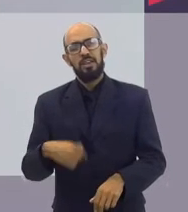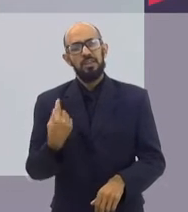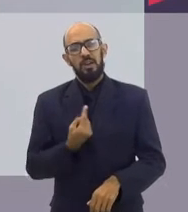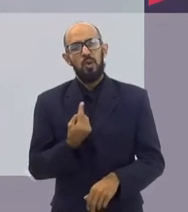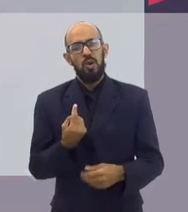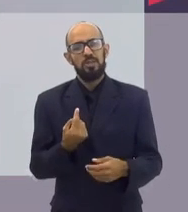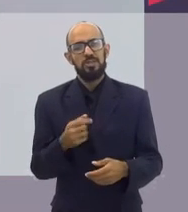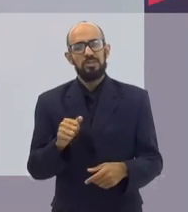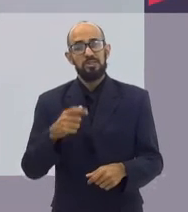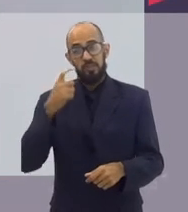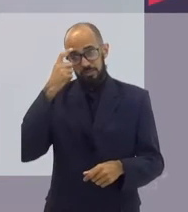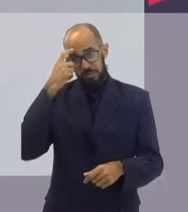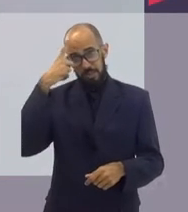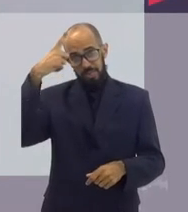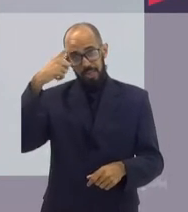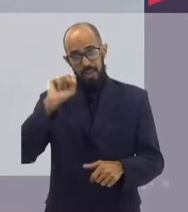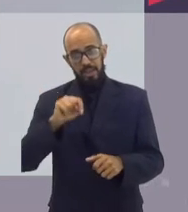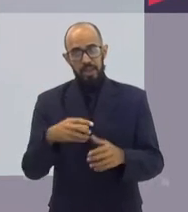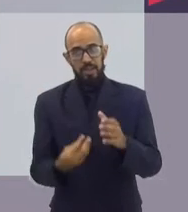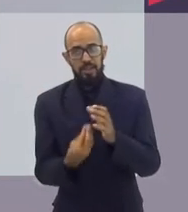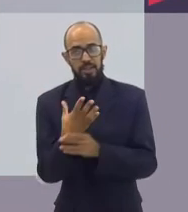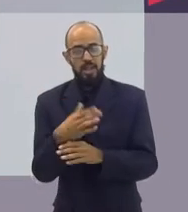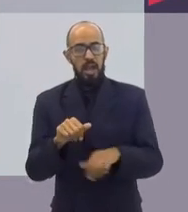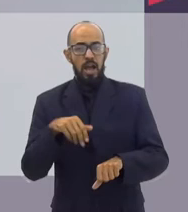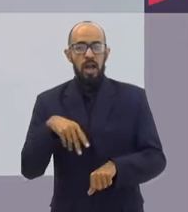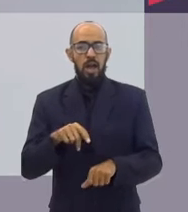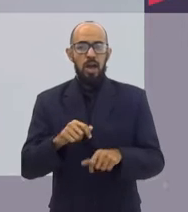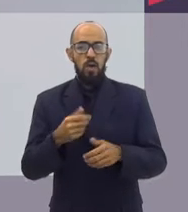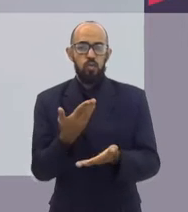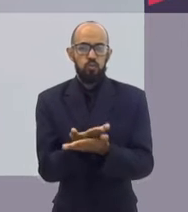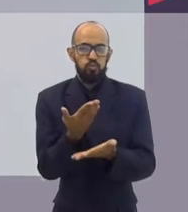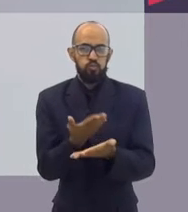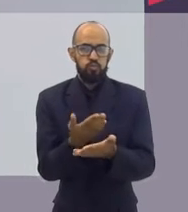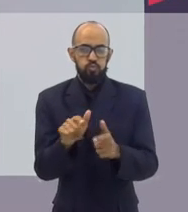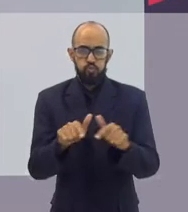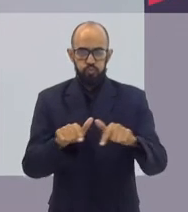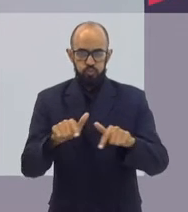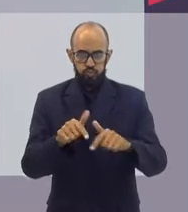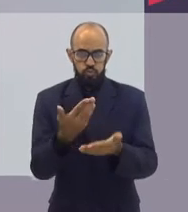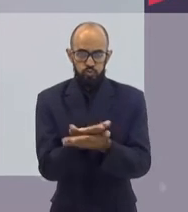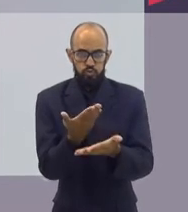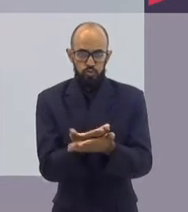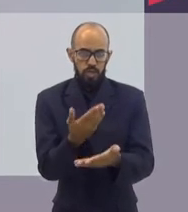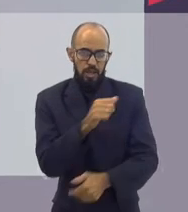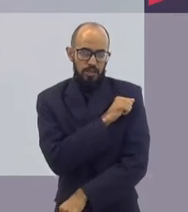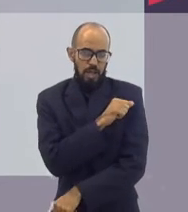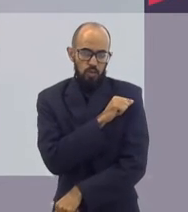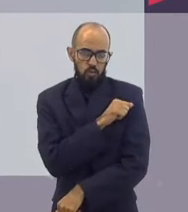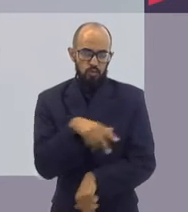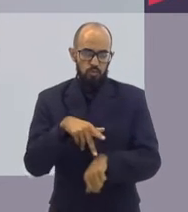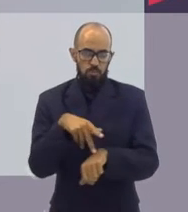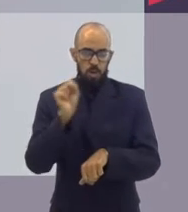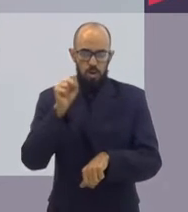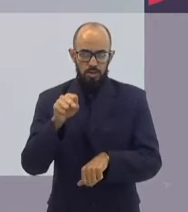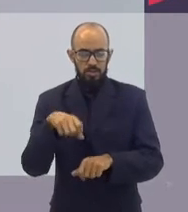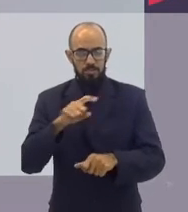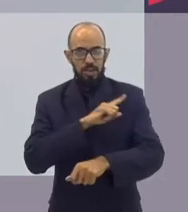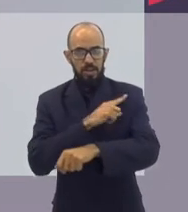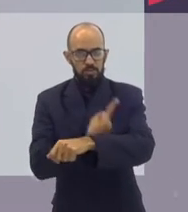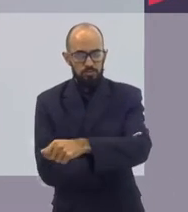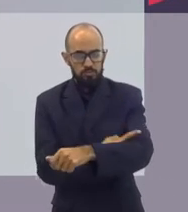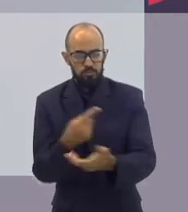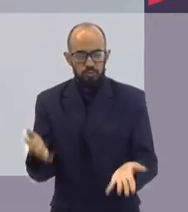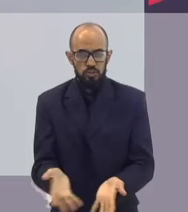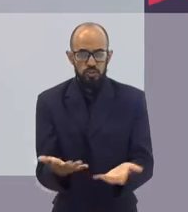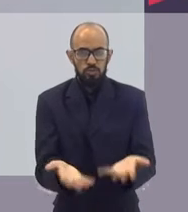nós idealizamos fazer um jogo para nossos estudantes de pós-graduação na área que a gente conhece, né? Para fortalecer